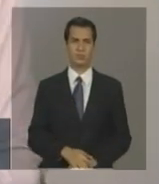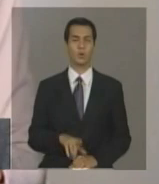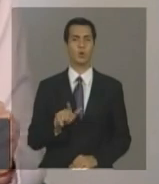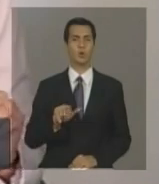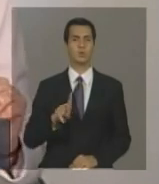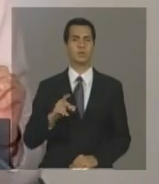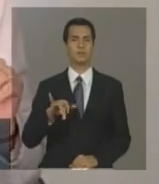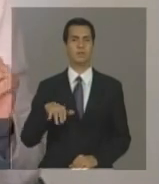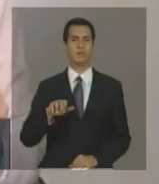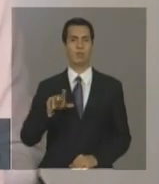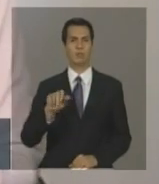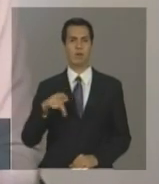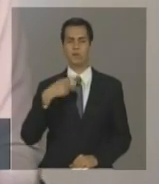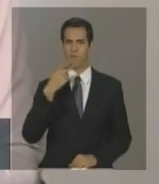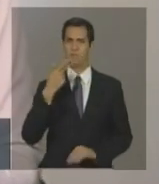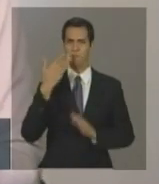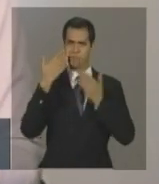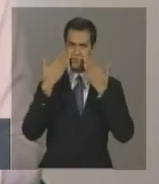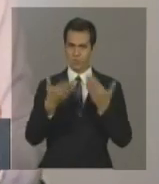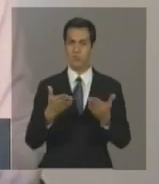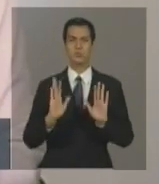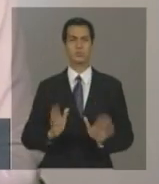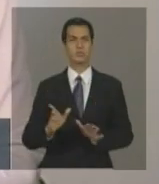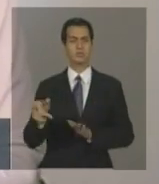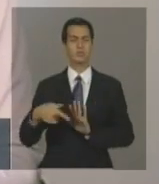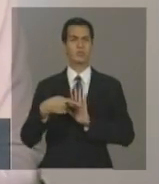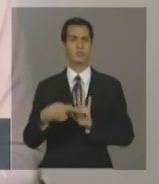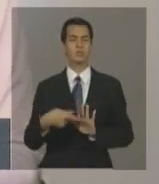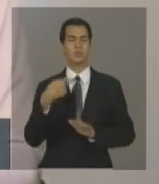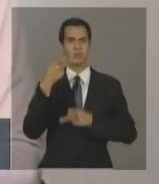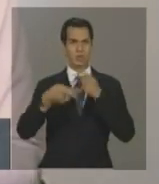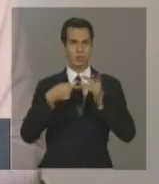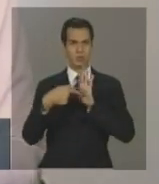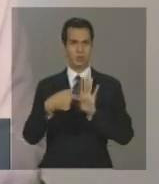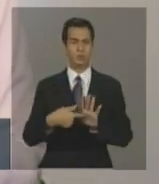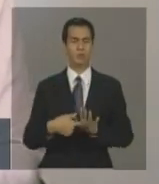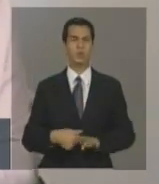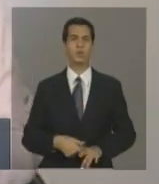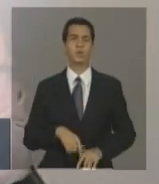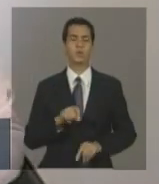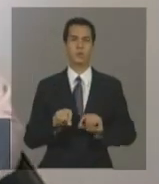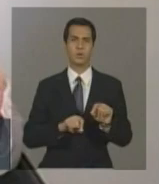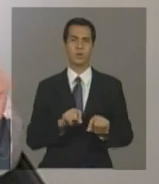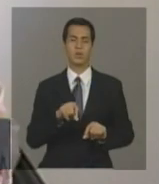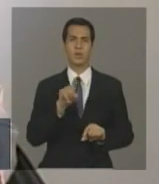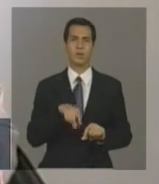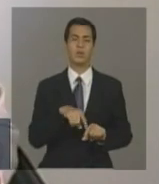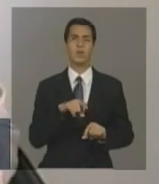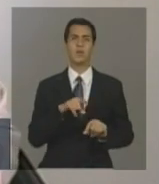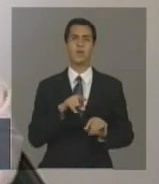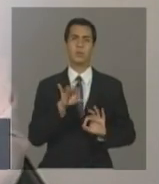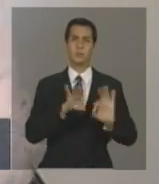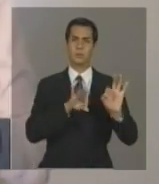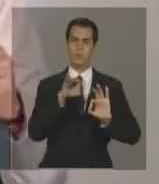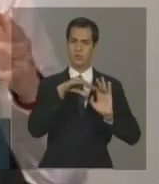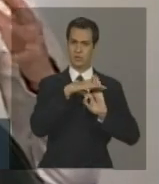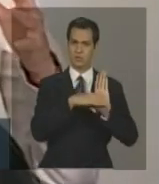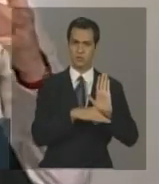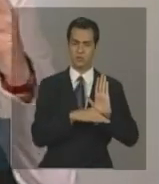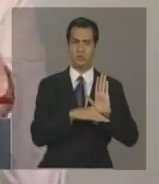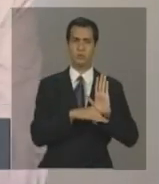apresentou também, no âmbito do plano plurianual, nós